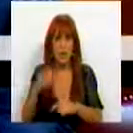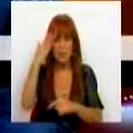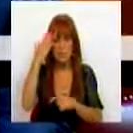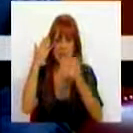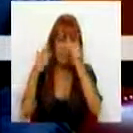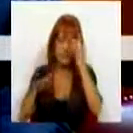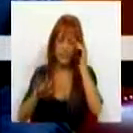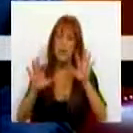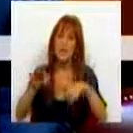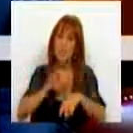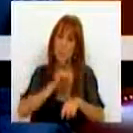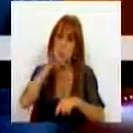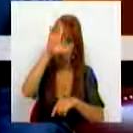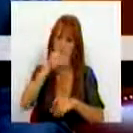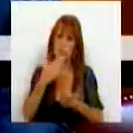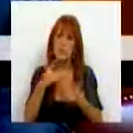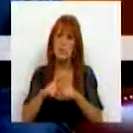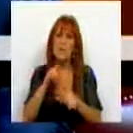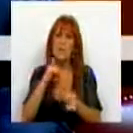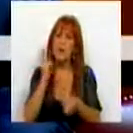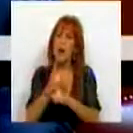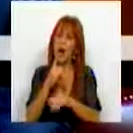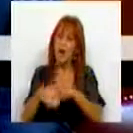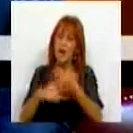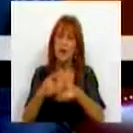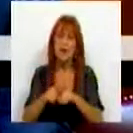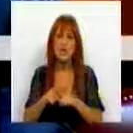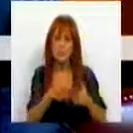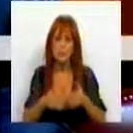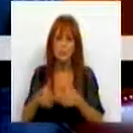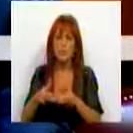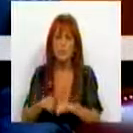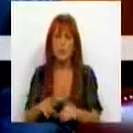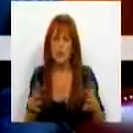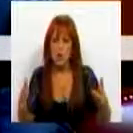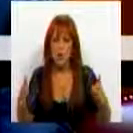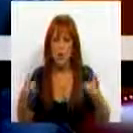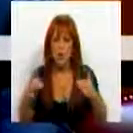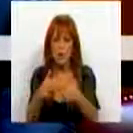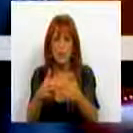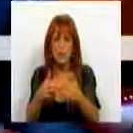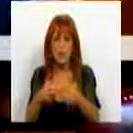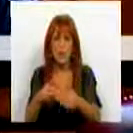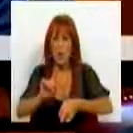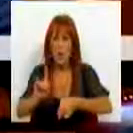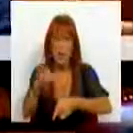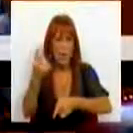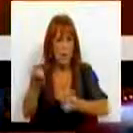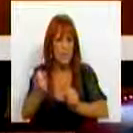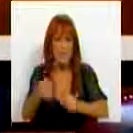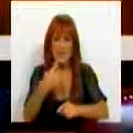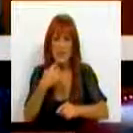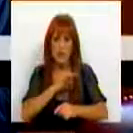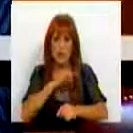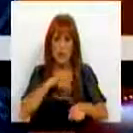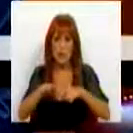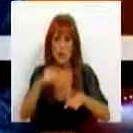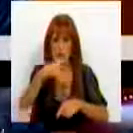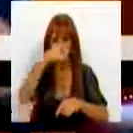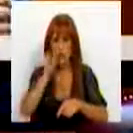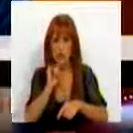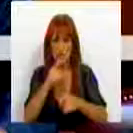capacidade orçamental para podermos retomar uma trajetória de convergência sem a qual, como disse o Sr. Deputado Jerónimo